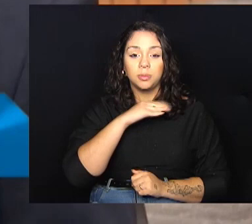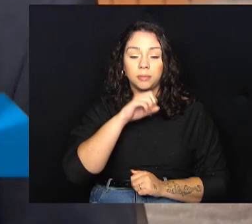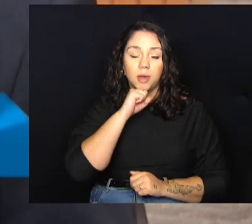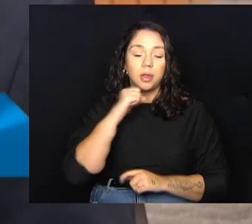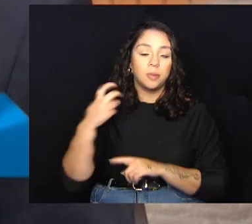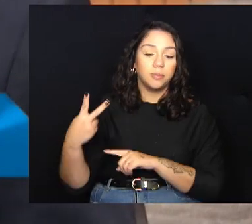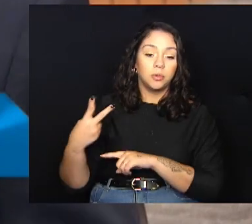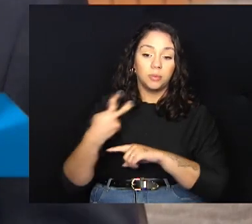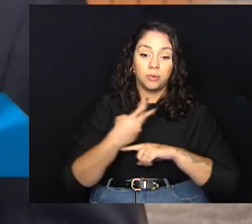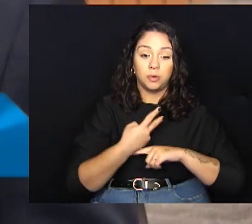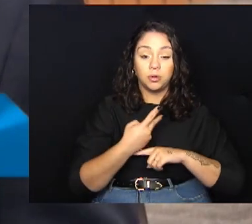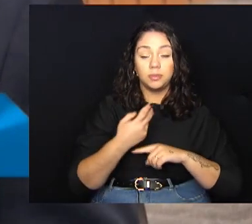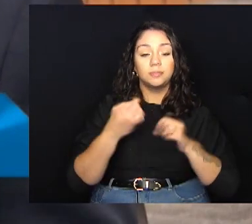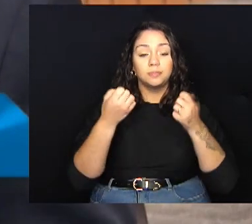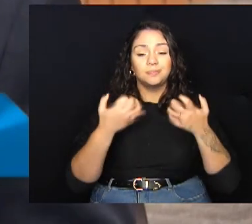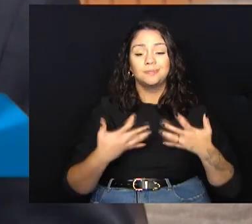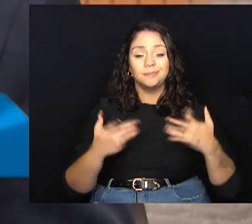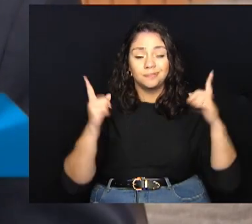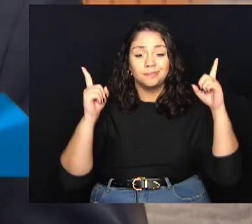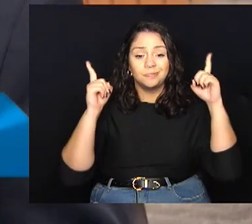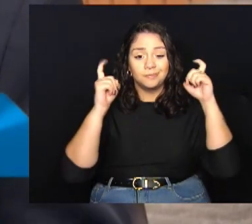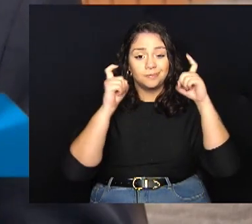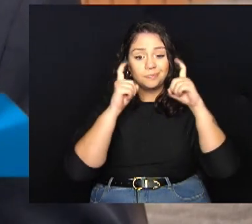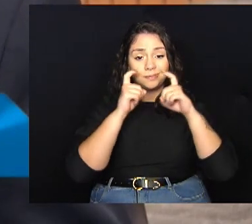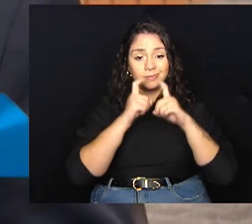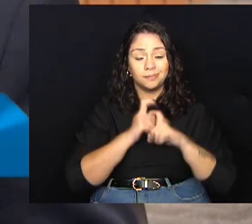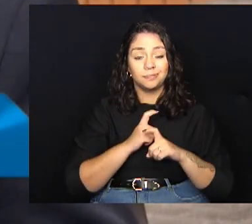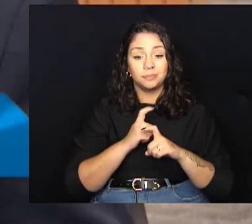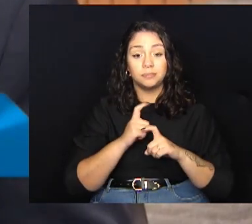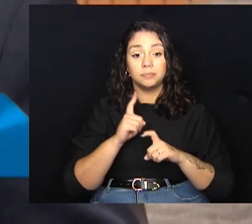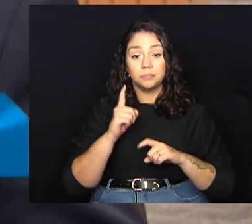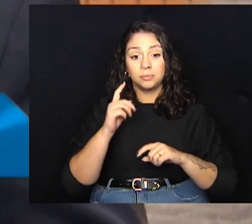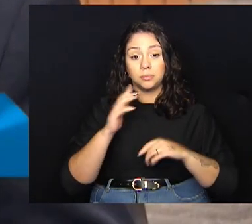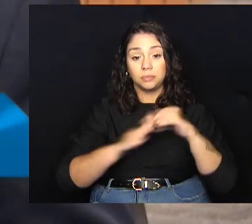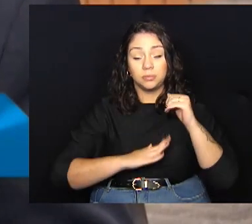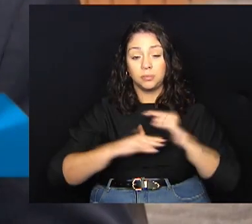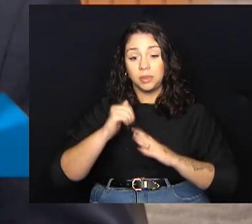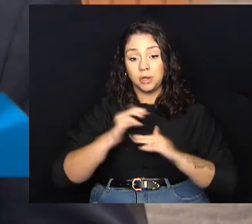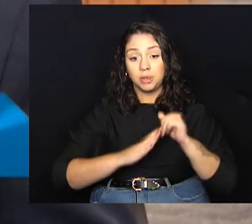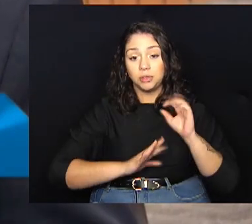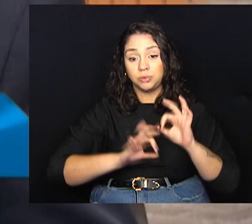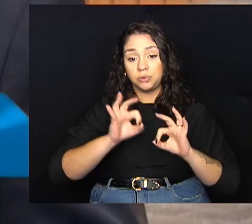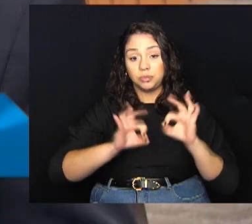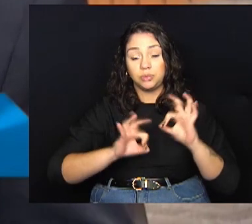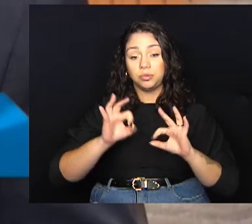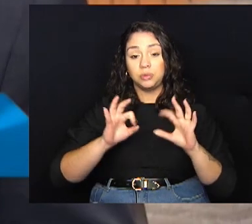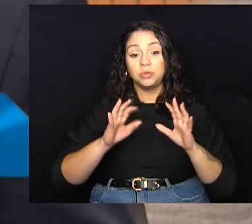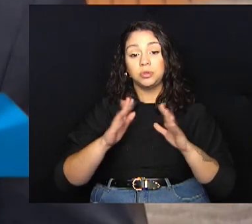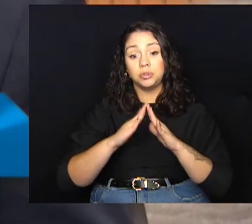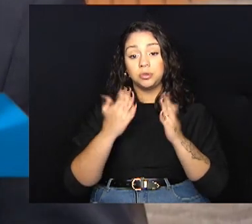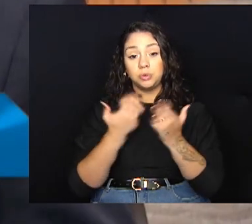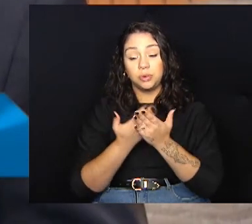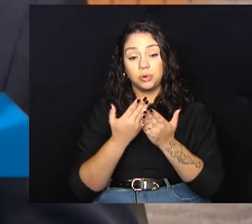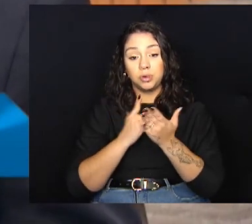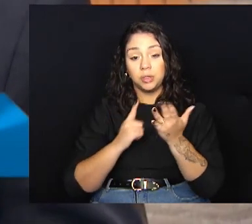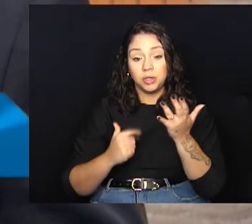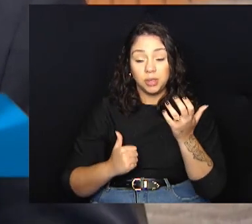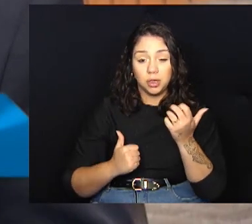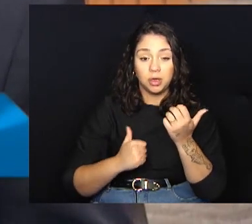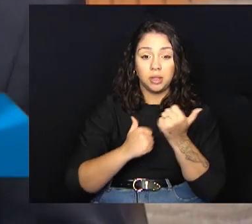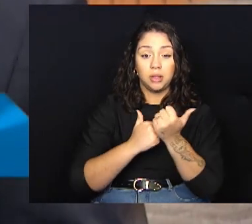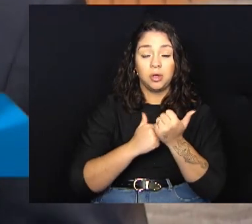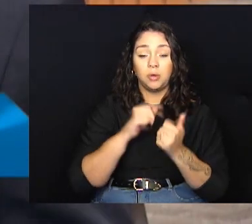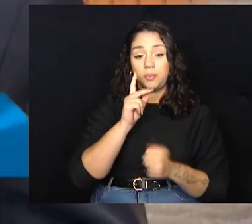relatando essa dificuldade nos agente de organização escolar que são aqueles profissionais que auxiliam os professores